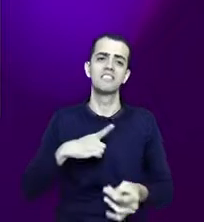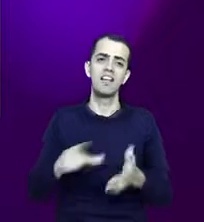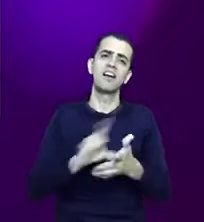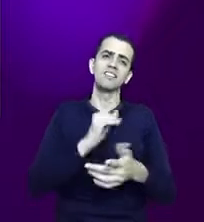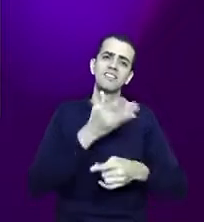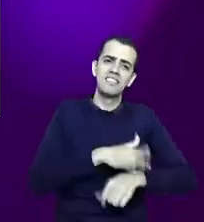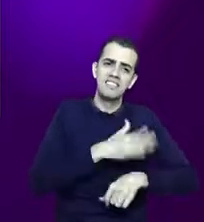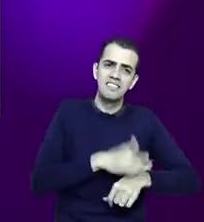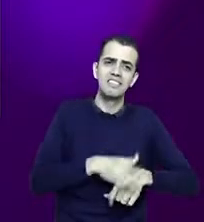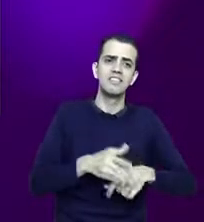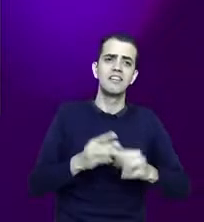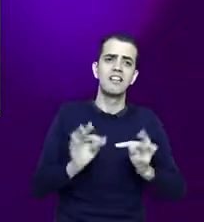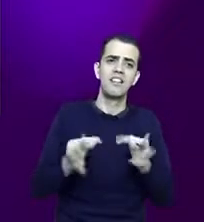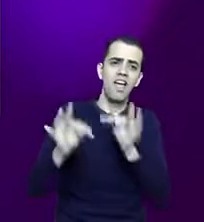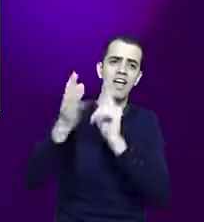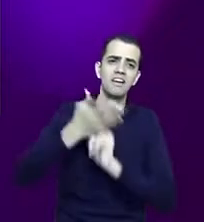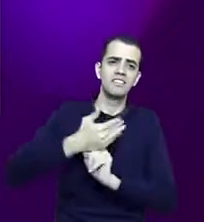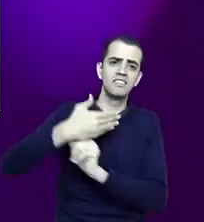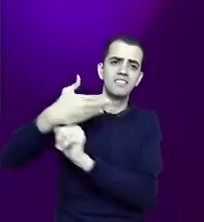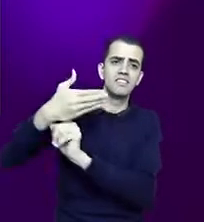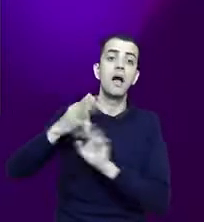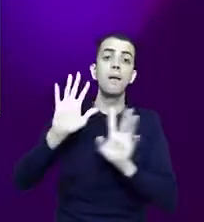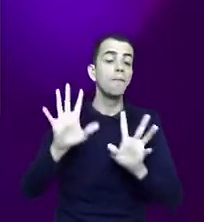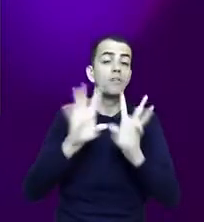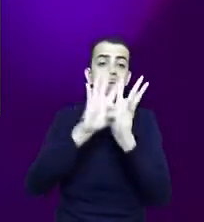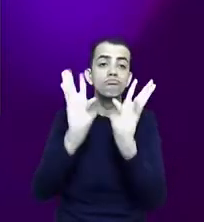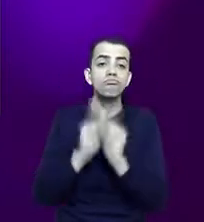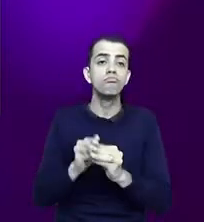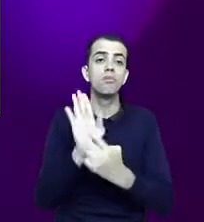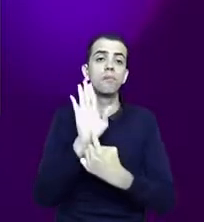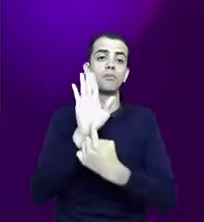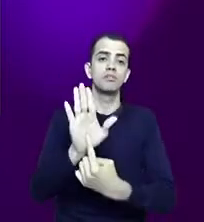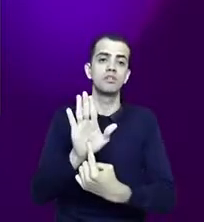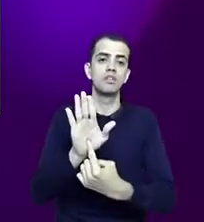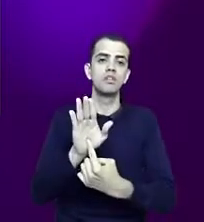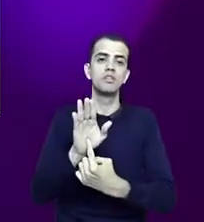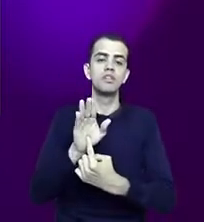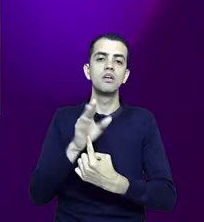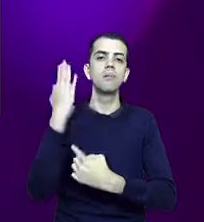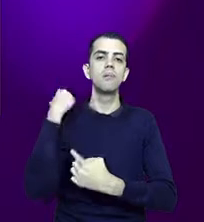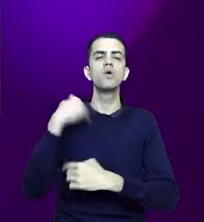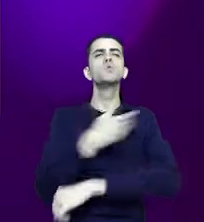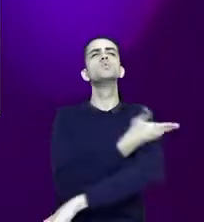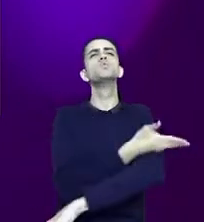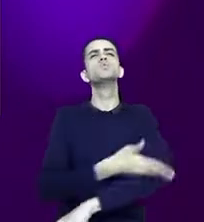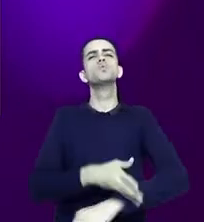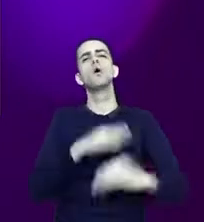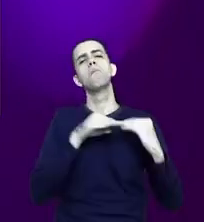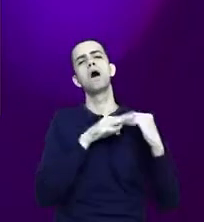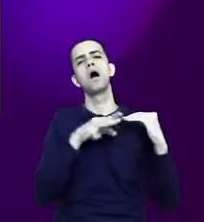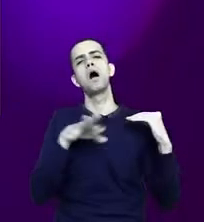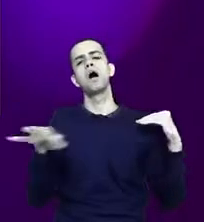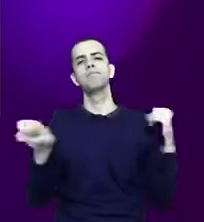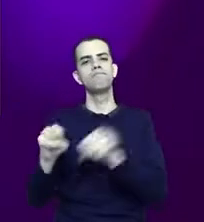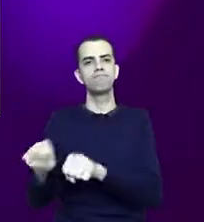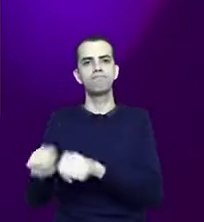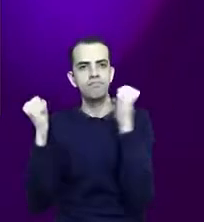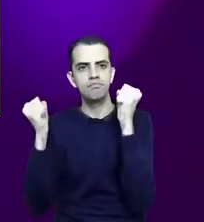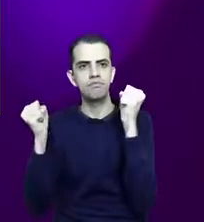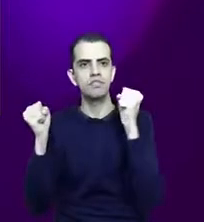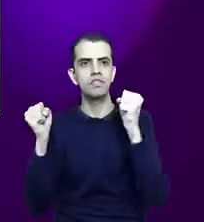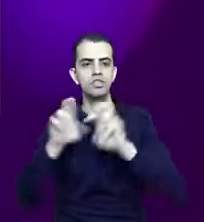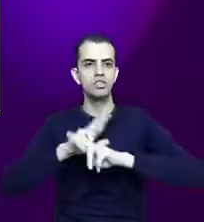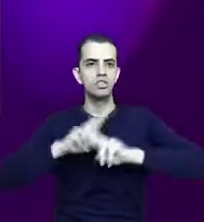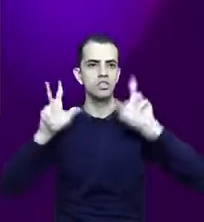mais tecnologia, mas, na verdade, constitui um quebra de paradigma daquilo que vocês certamente já estão fazendo ao longo dos anos, né?